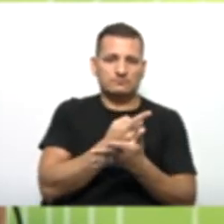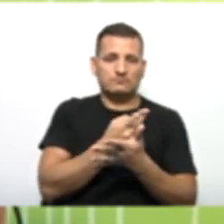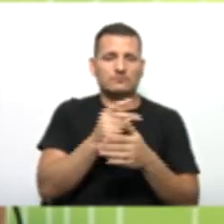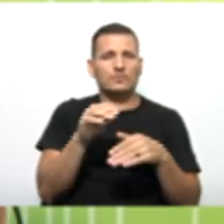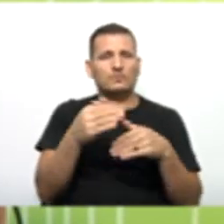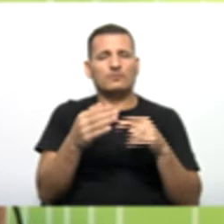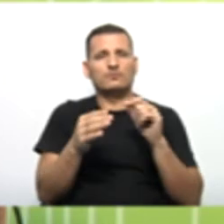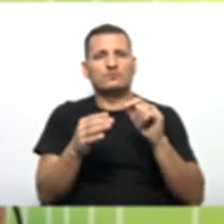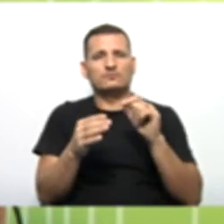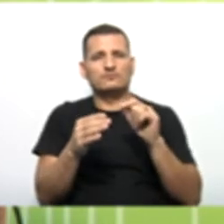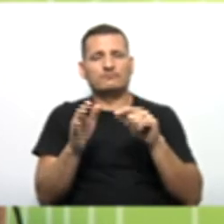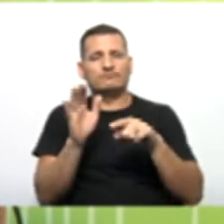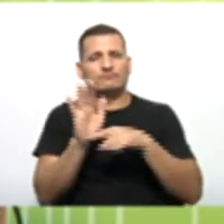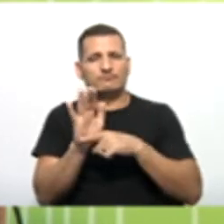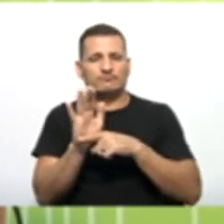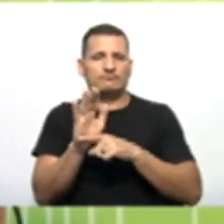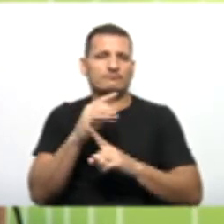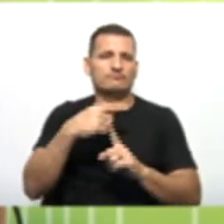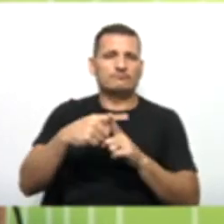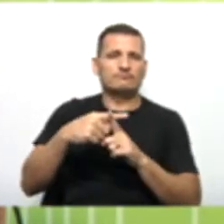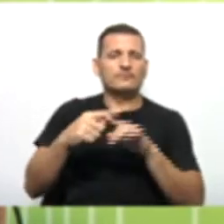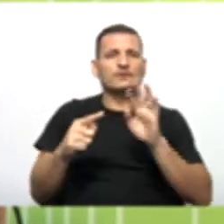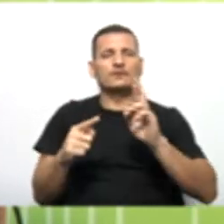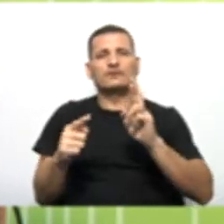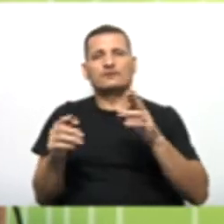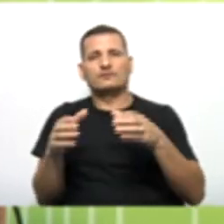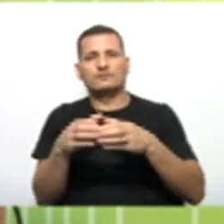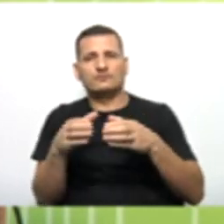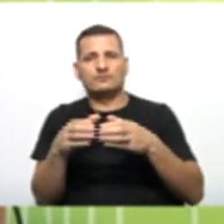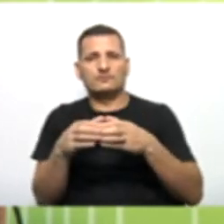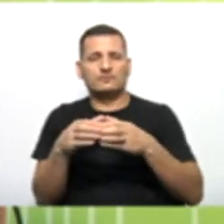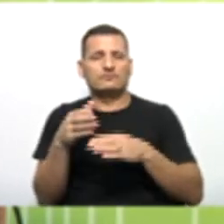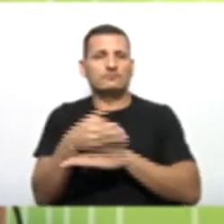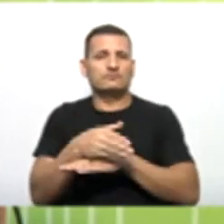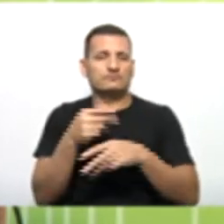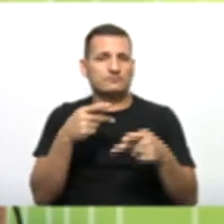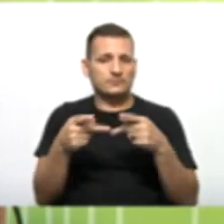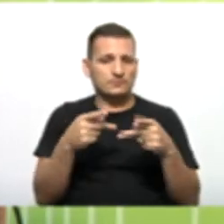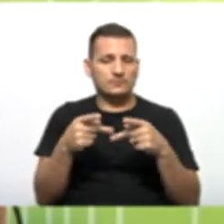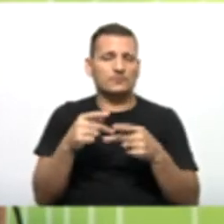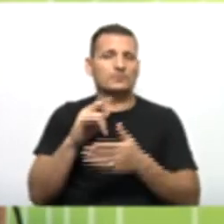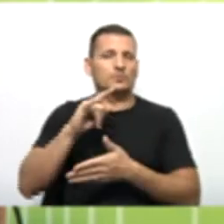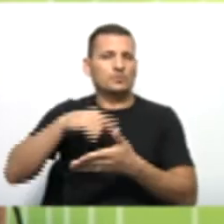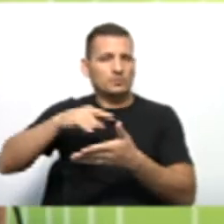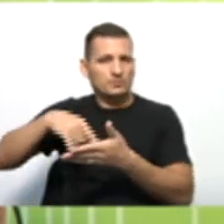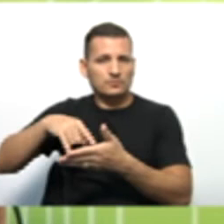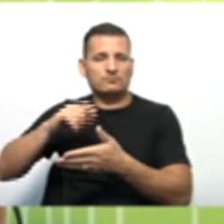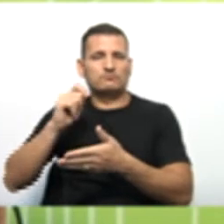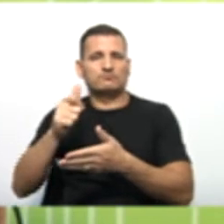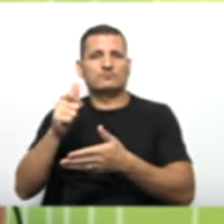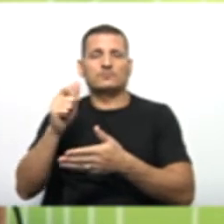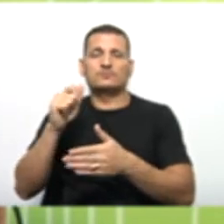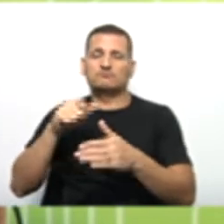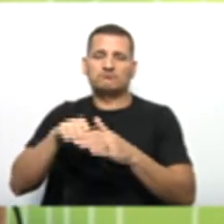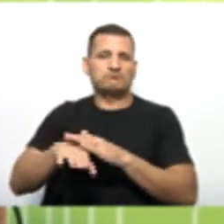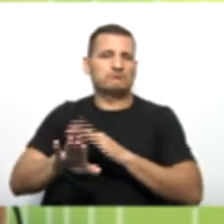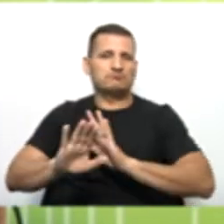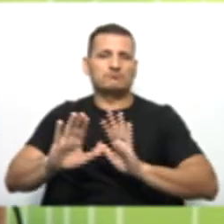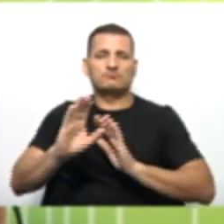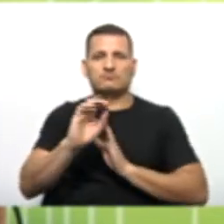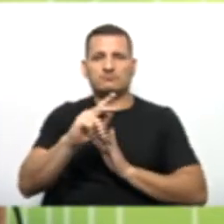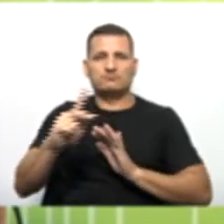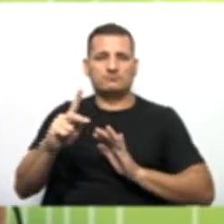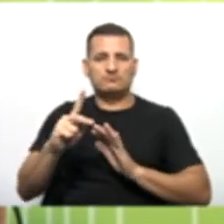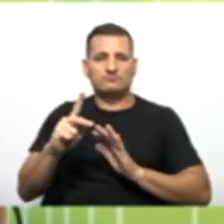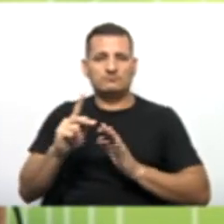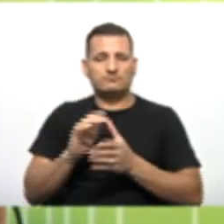meus fatores críticos, a equipe, quem participou desse projeto. Vou documentar tudo isso e deixar disponível na minha cooperativa. Depois